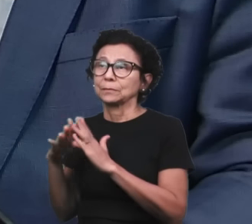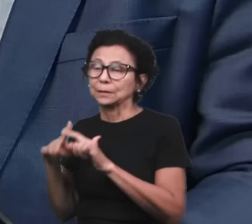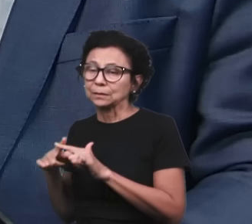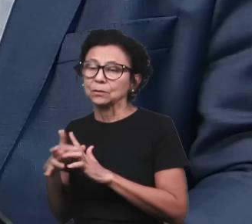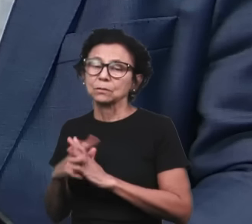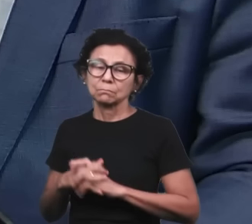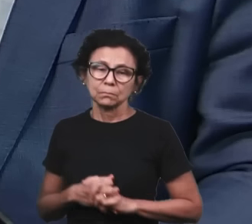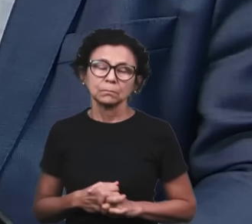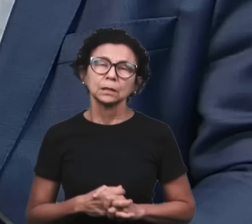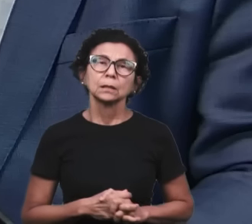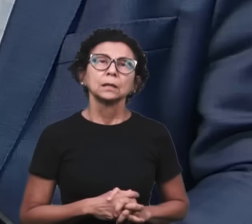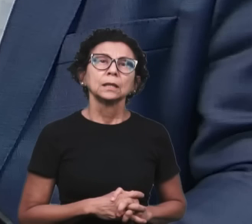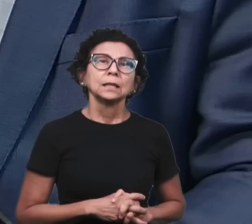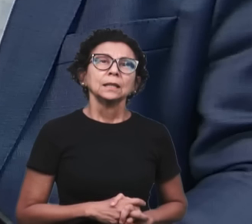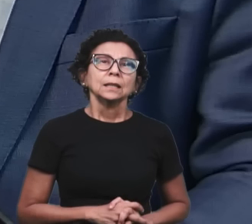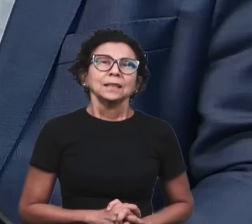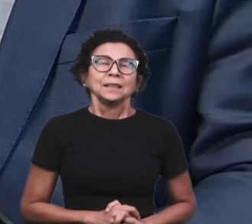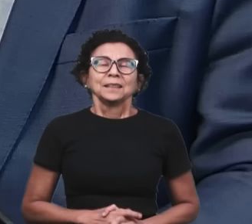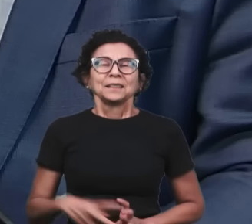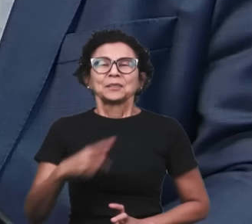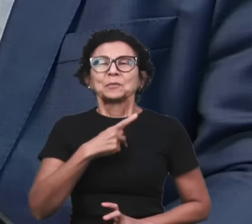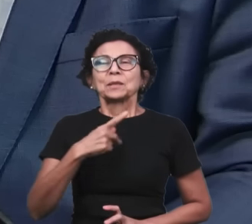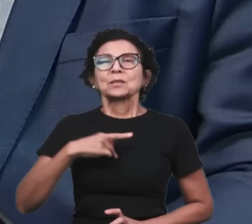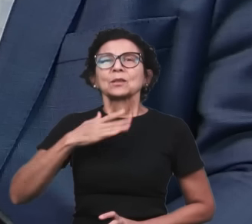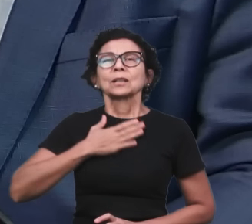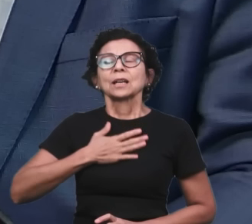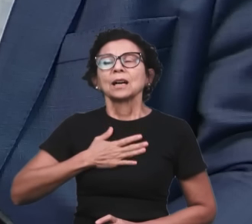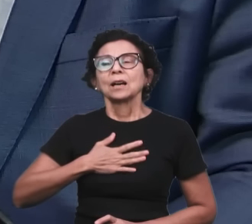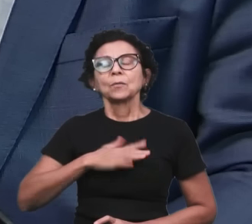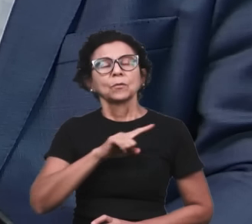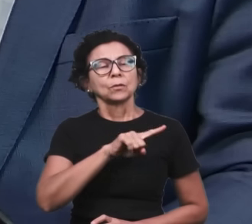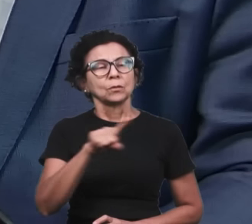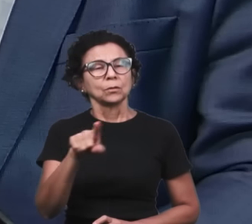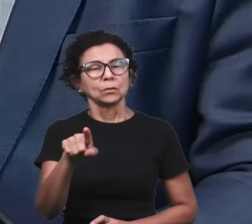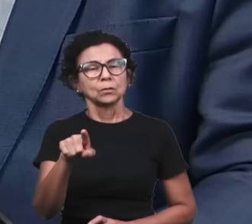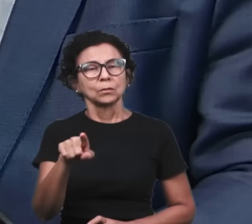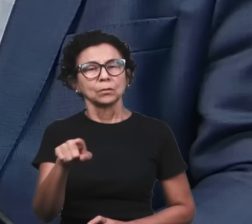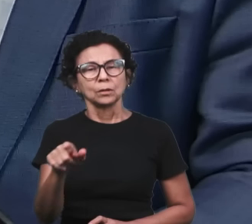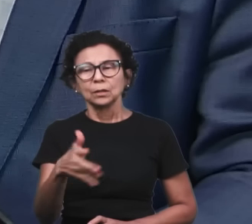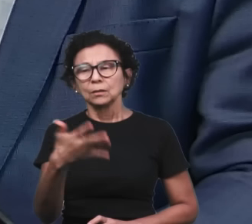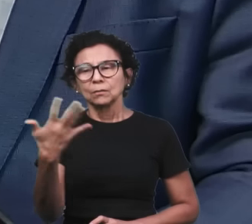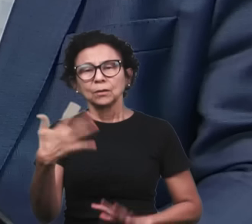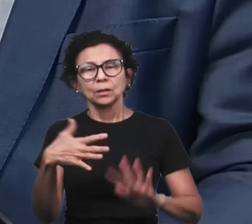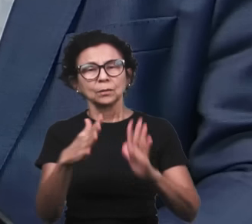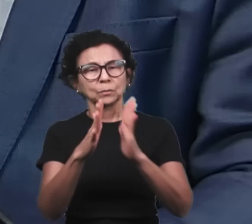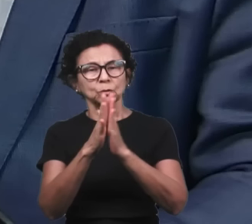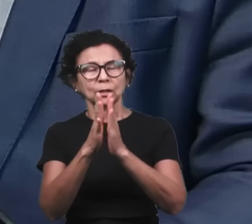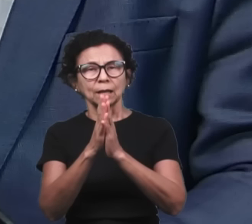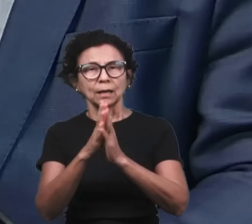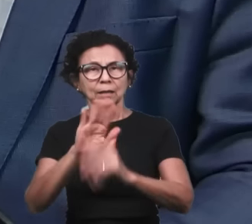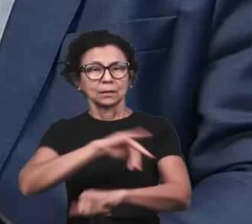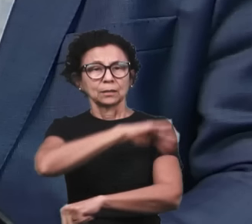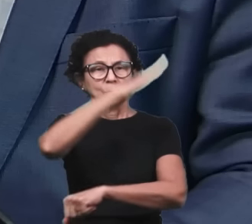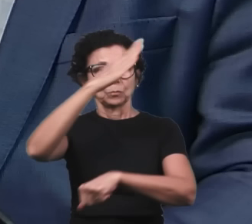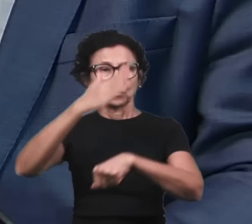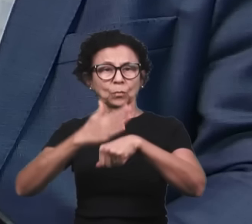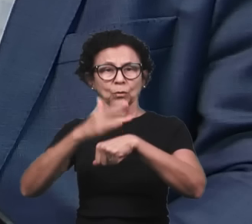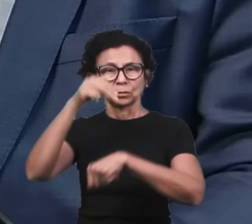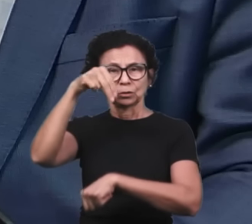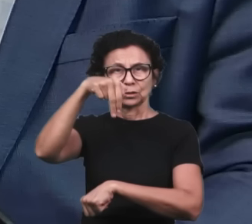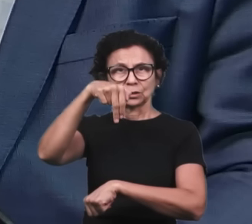chegamos, passou assim com aquela calma toda, né? Vamos orar, encerrando o monte. Quando ele falou aquilo, eu